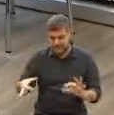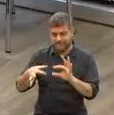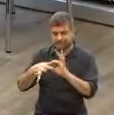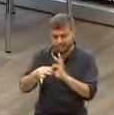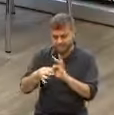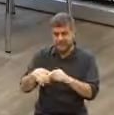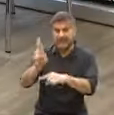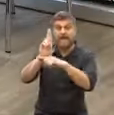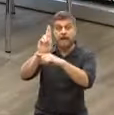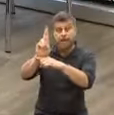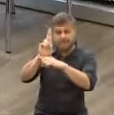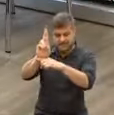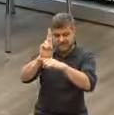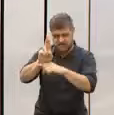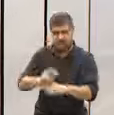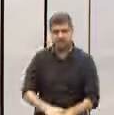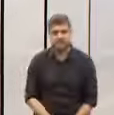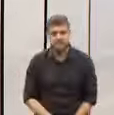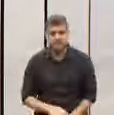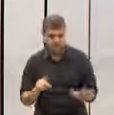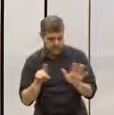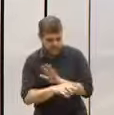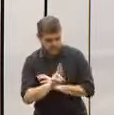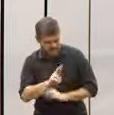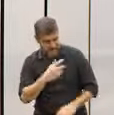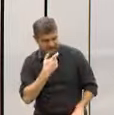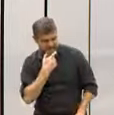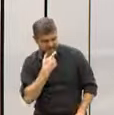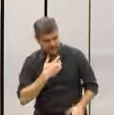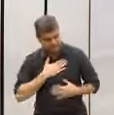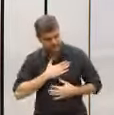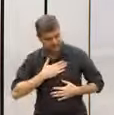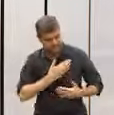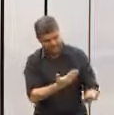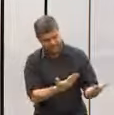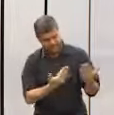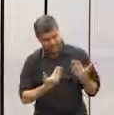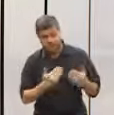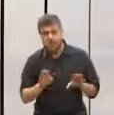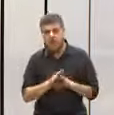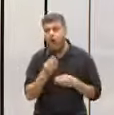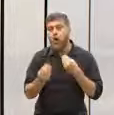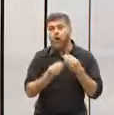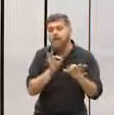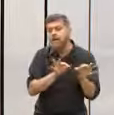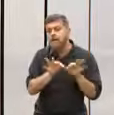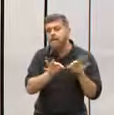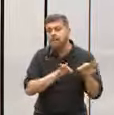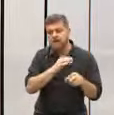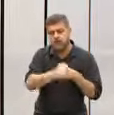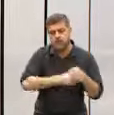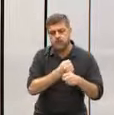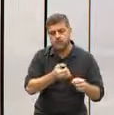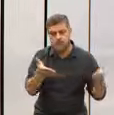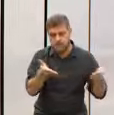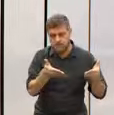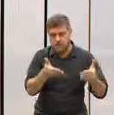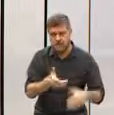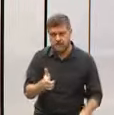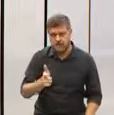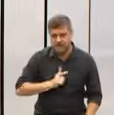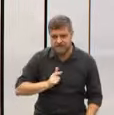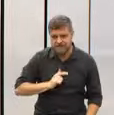e não representar alguém. Tá certo. Então, e Renê, seja bem-vindo. Como foi para vocês, então, organizar esse